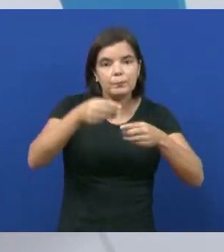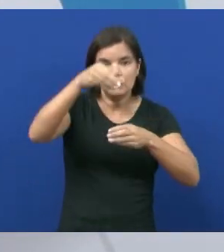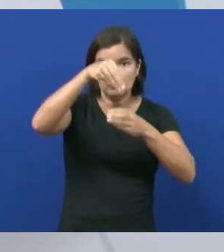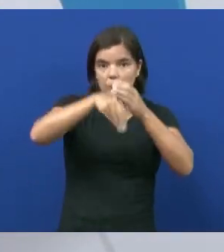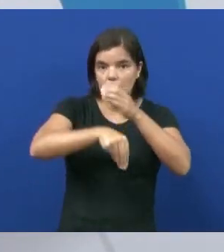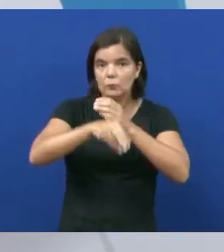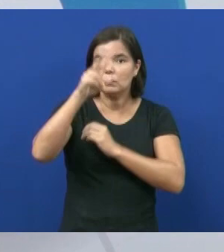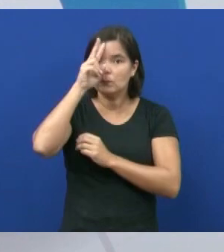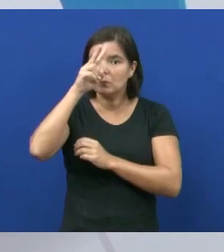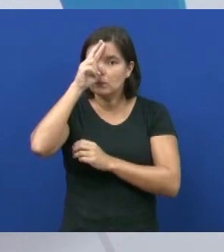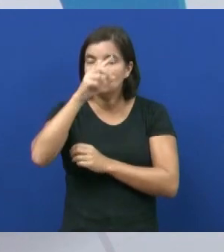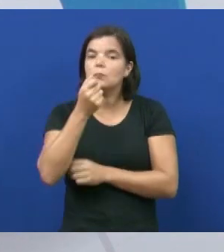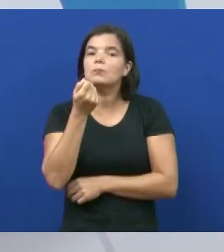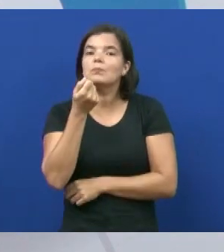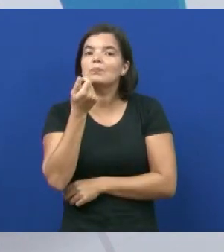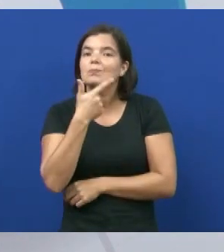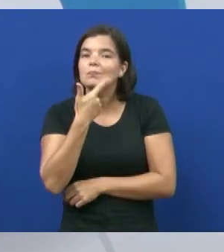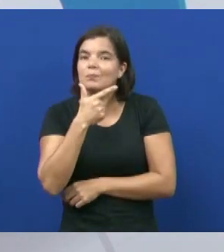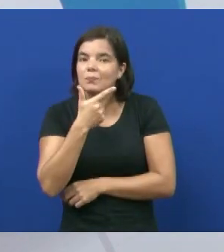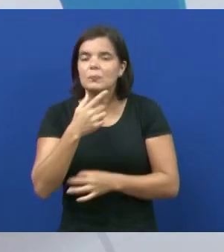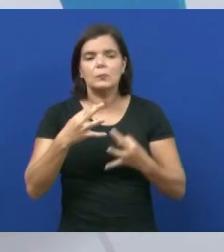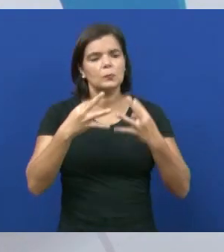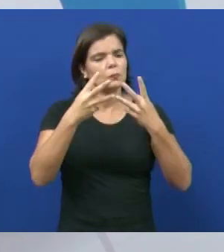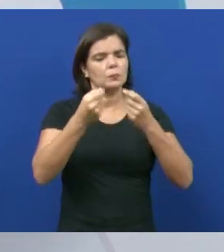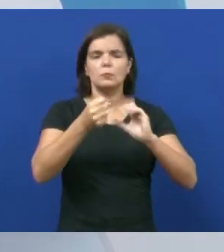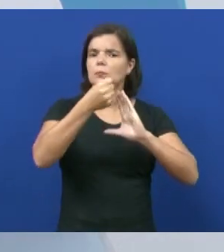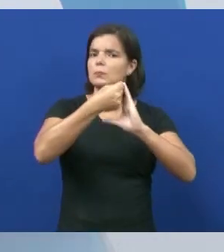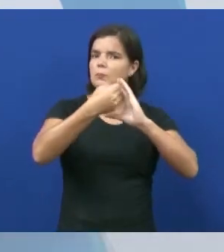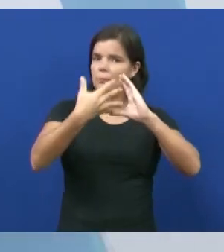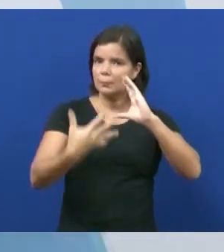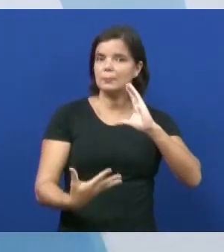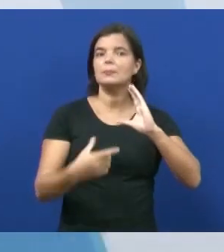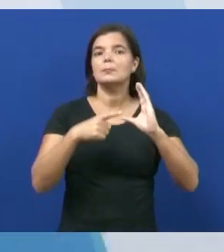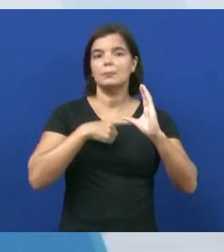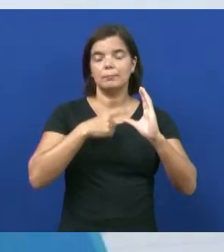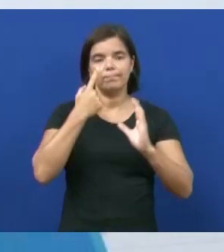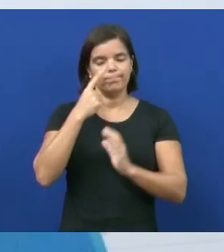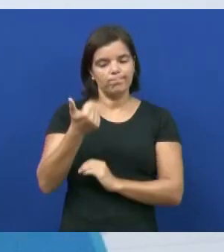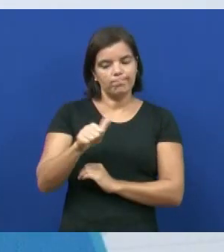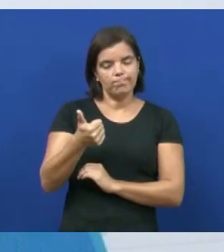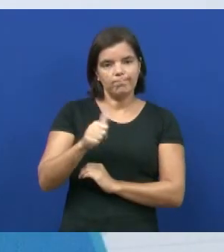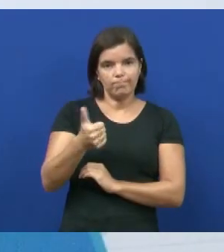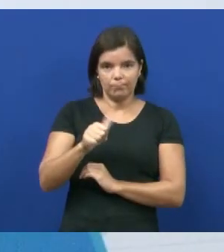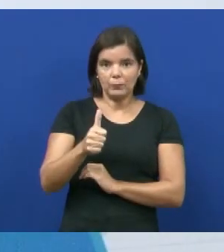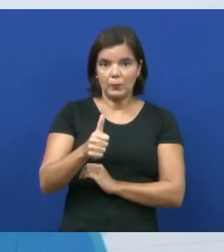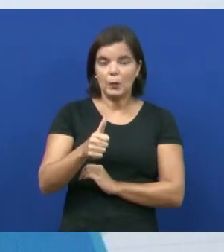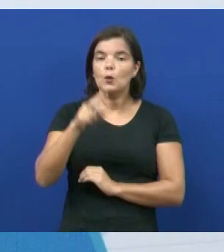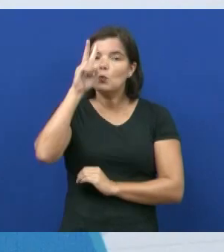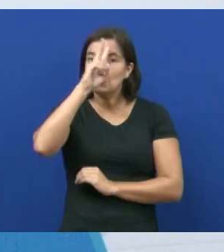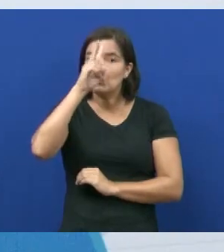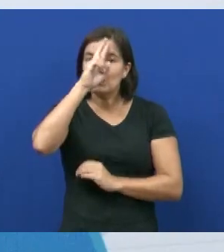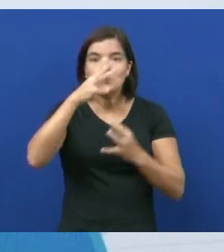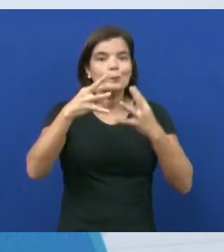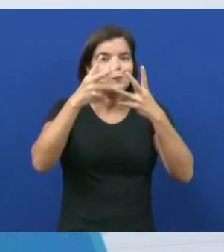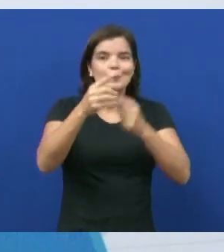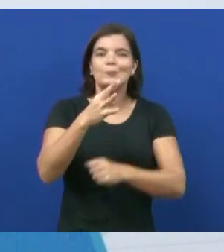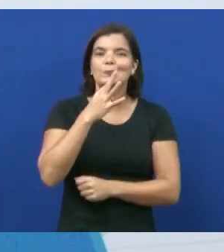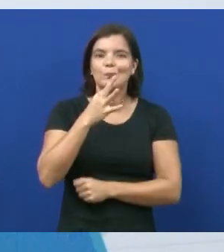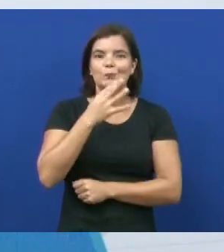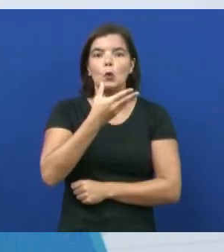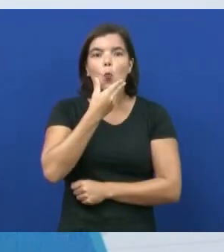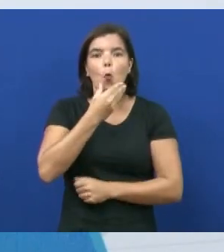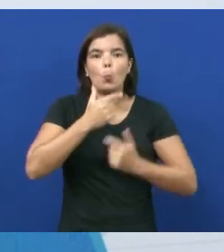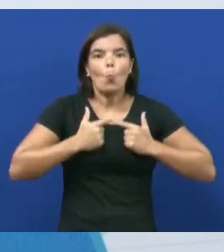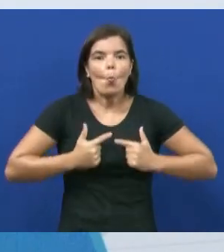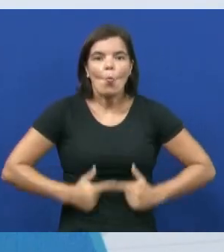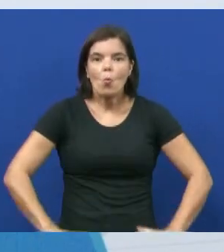de humor, ela vai acontecer com todas as características. E aí nós vamos fazer essa análise a partir de um conto muito conhecido por todos, que se chama O